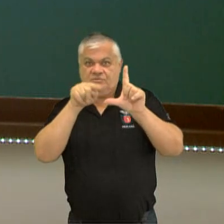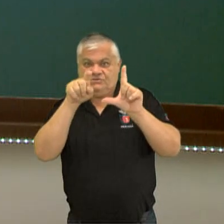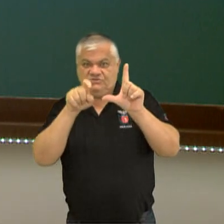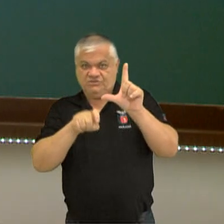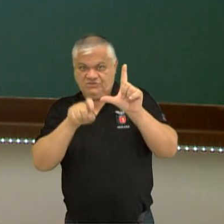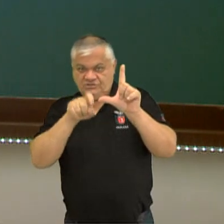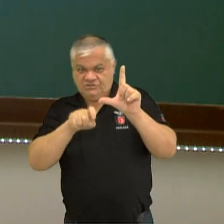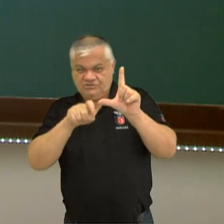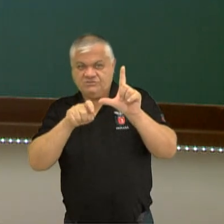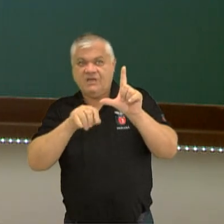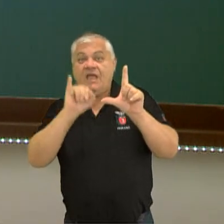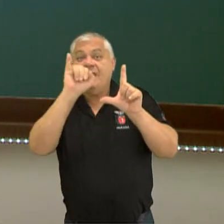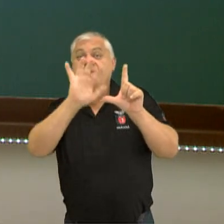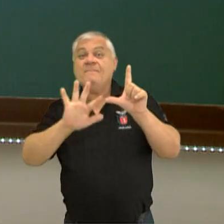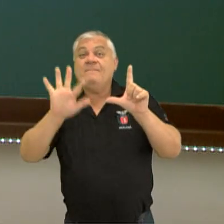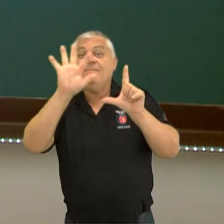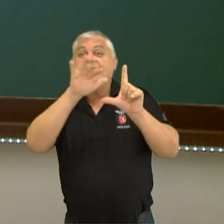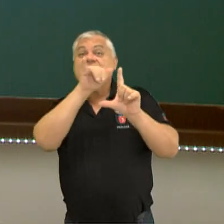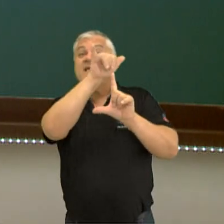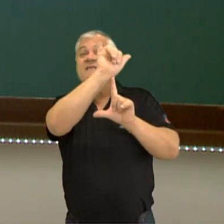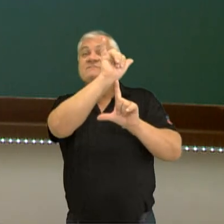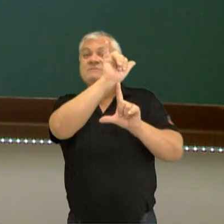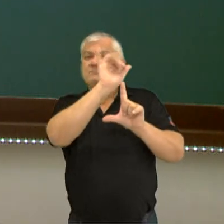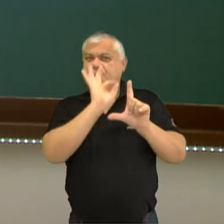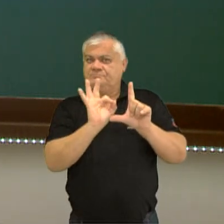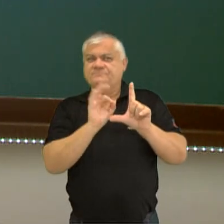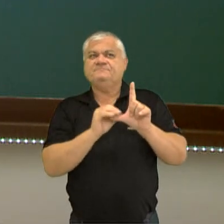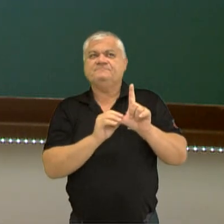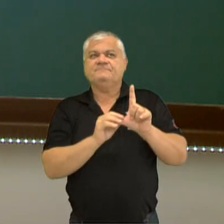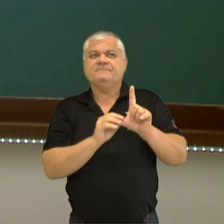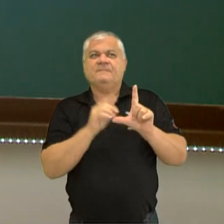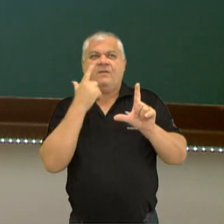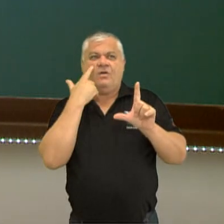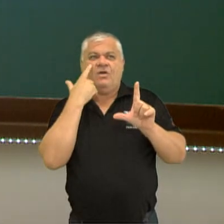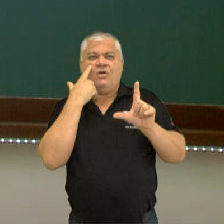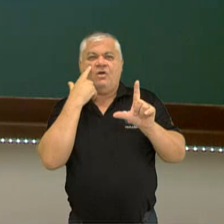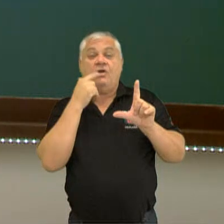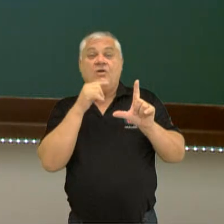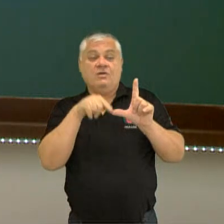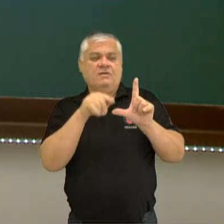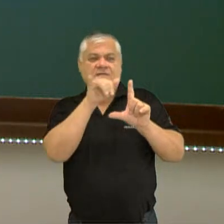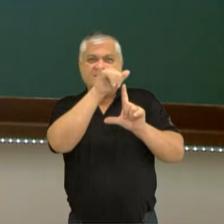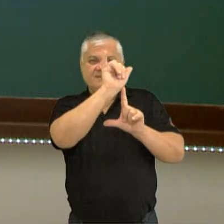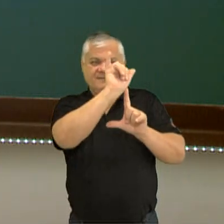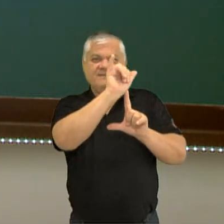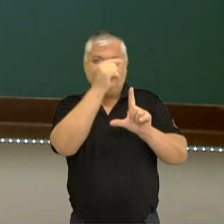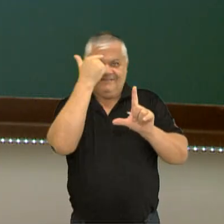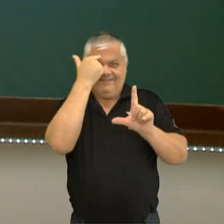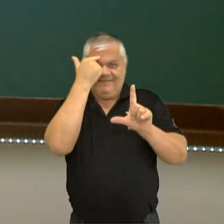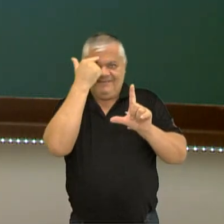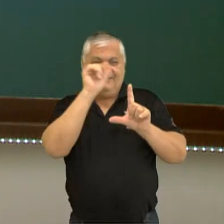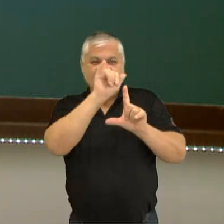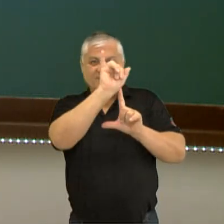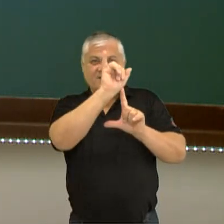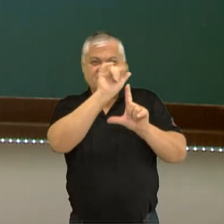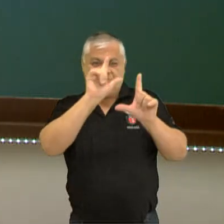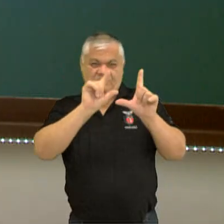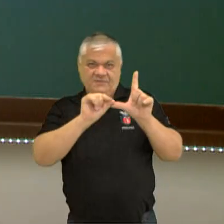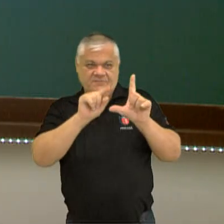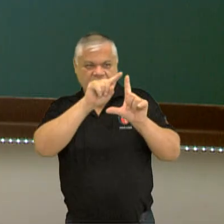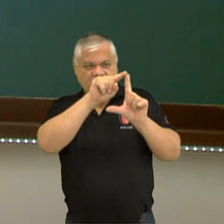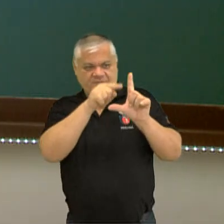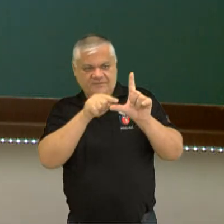e que a imagem dessa função está no eixo Y. Então, a imagem dessa função está naquele intervalo de máximo e mínimo,